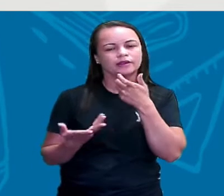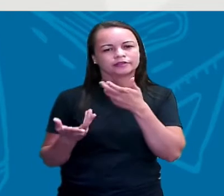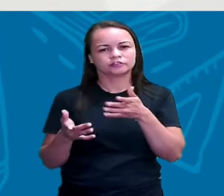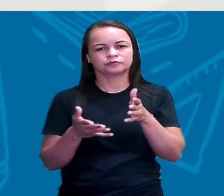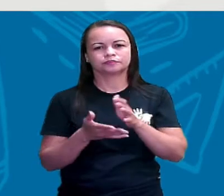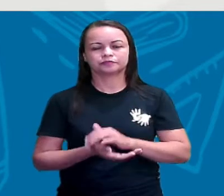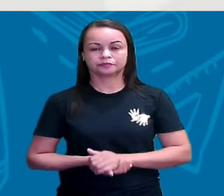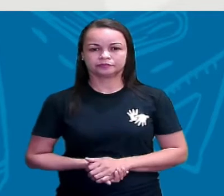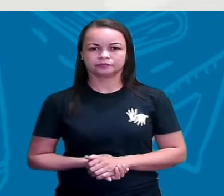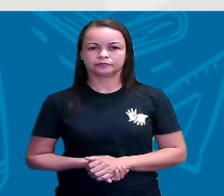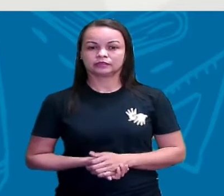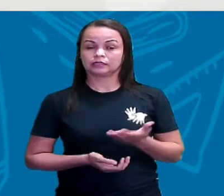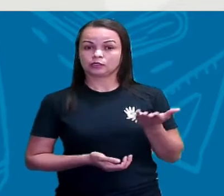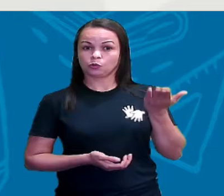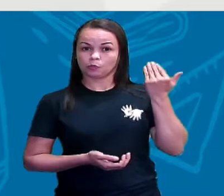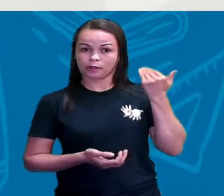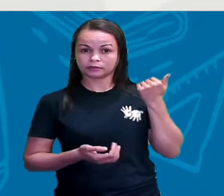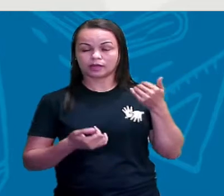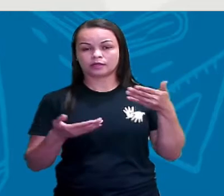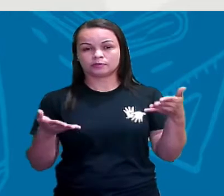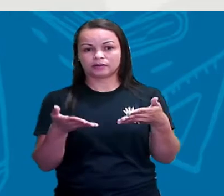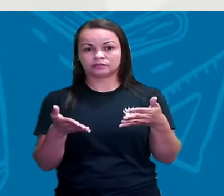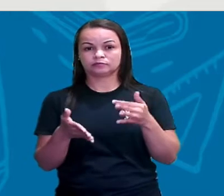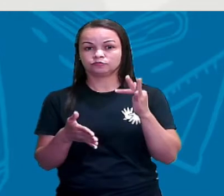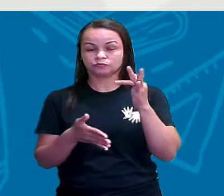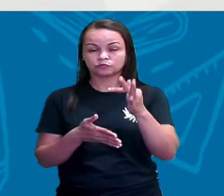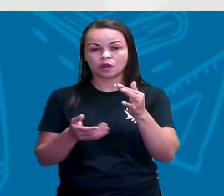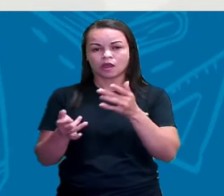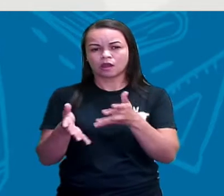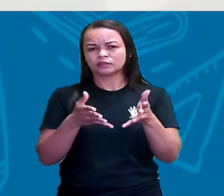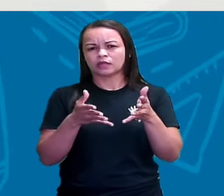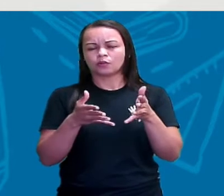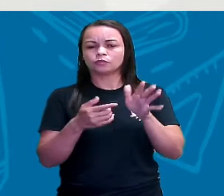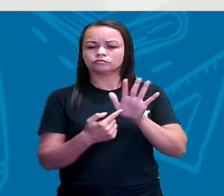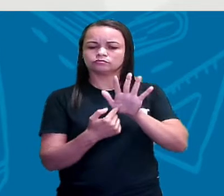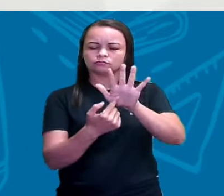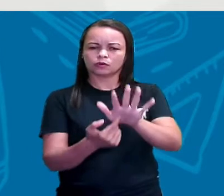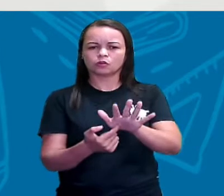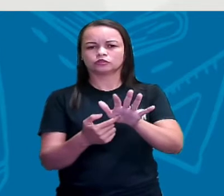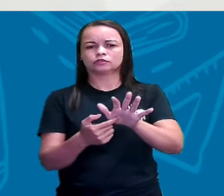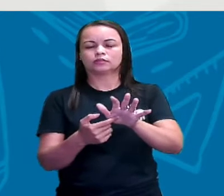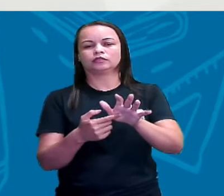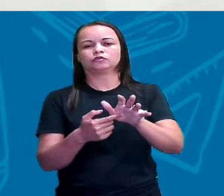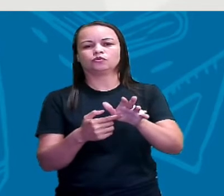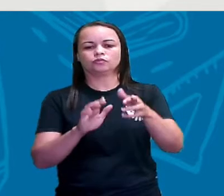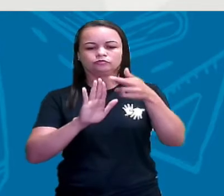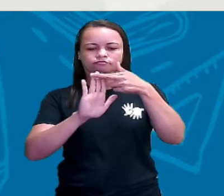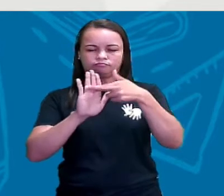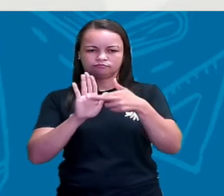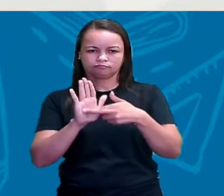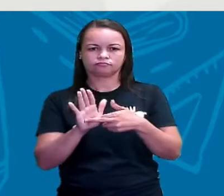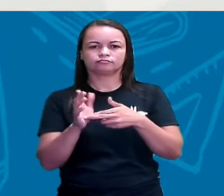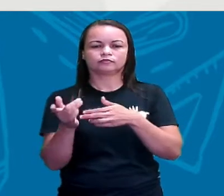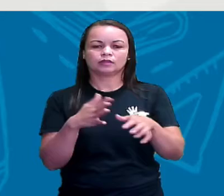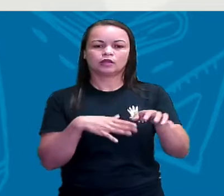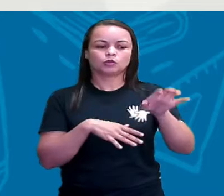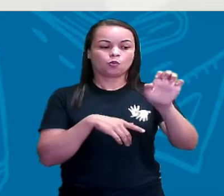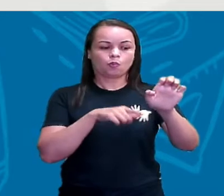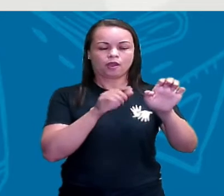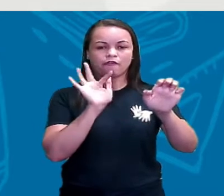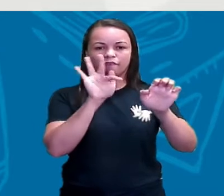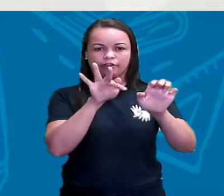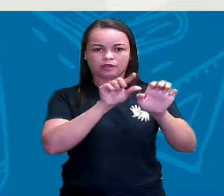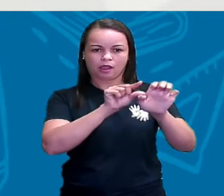liked no passado. Então, nota aí todas as terminações em E dos verbos regulares acrescentou-se no